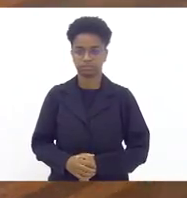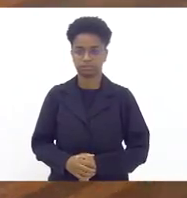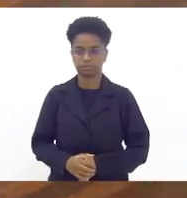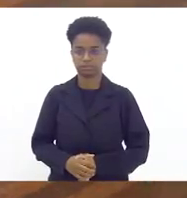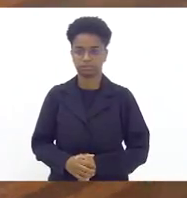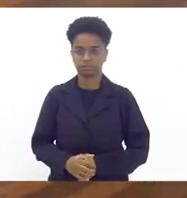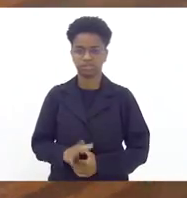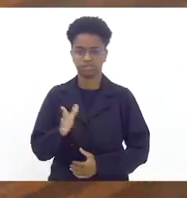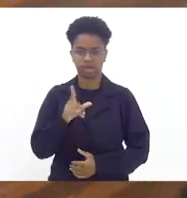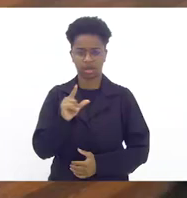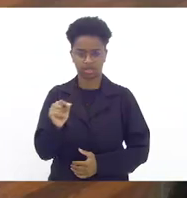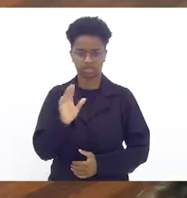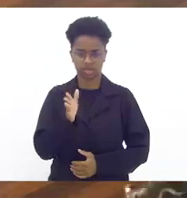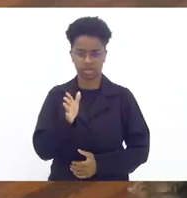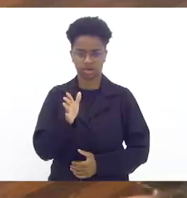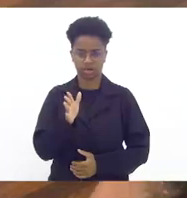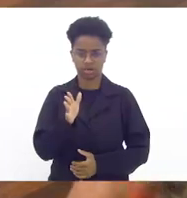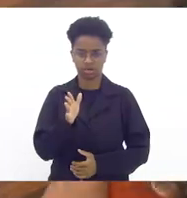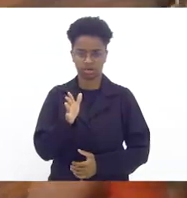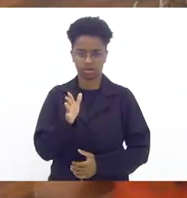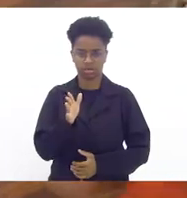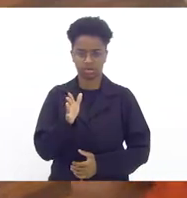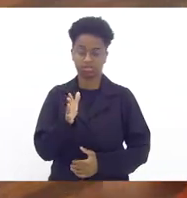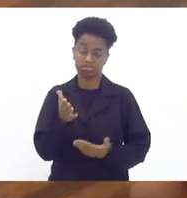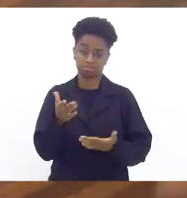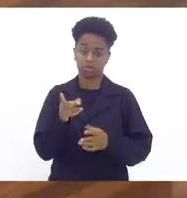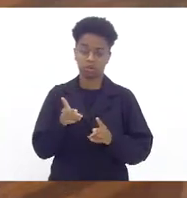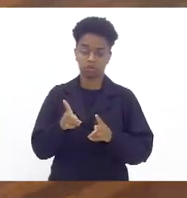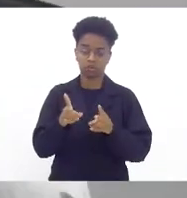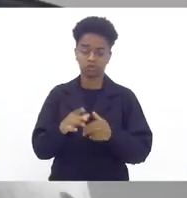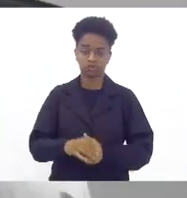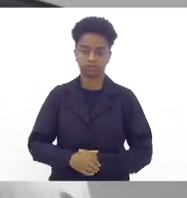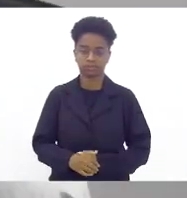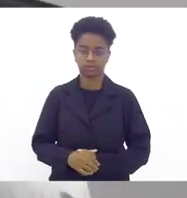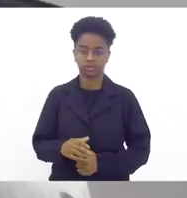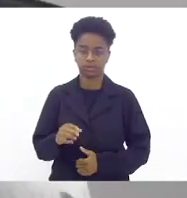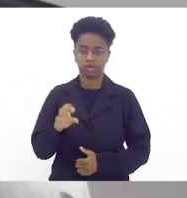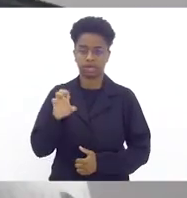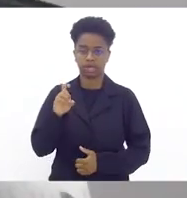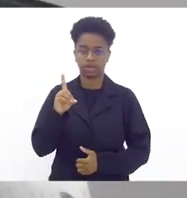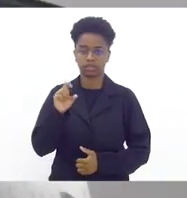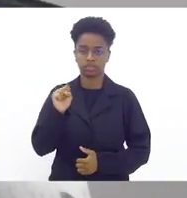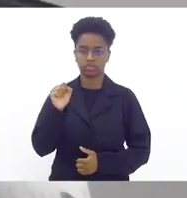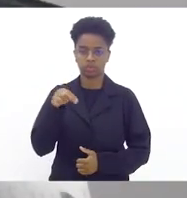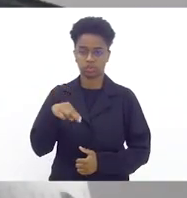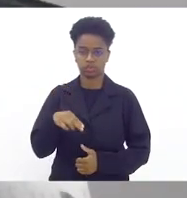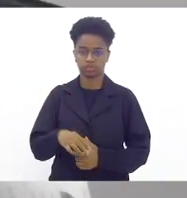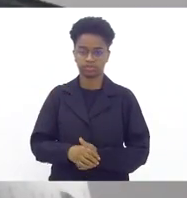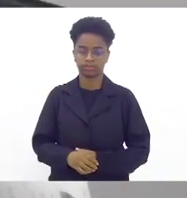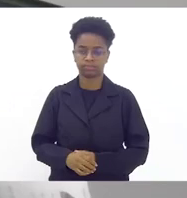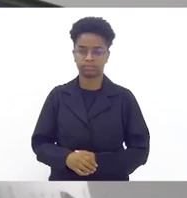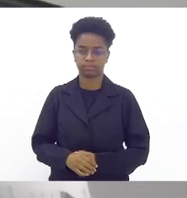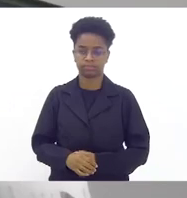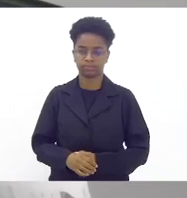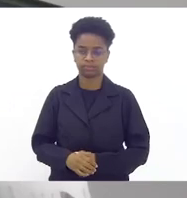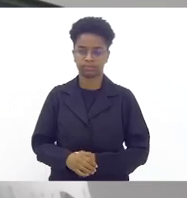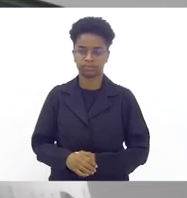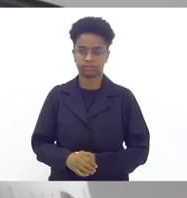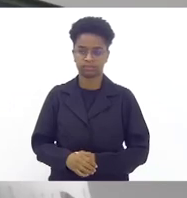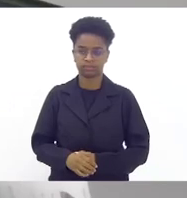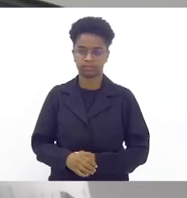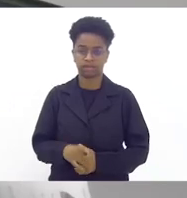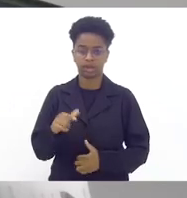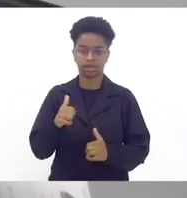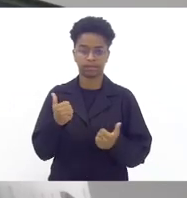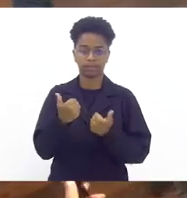Já foi? Não está aí? Então, vamos dar a sequência ao Edson Santana, que é do mandato